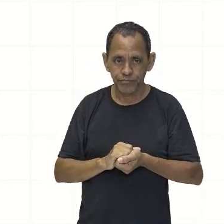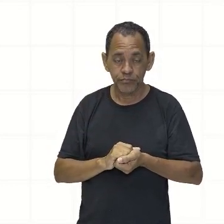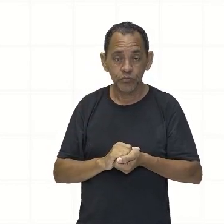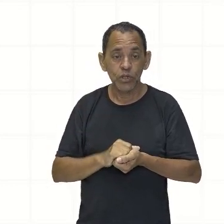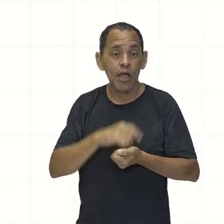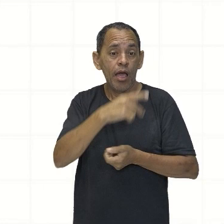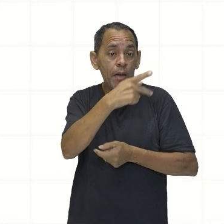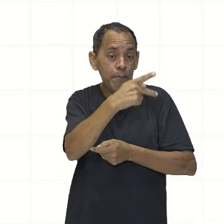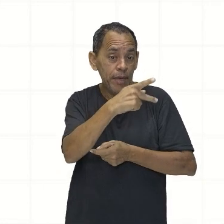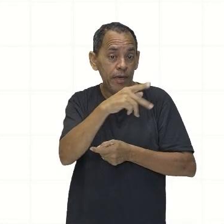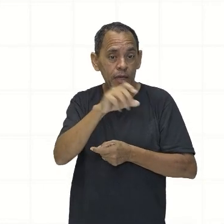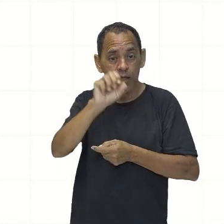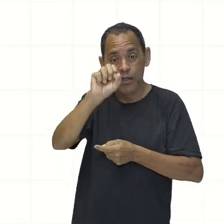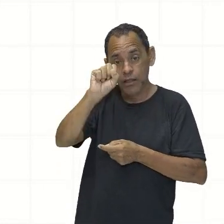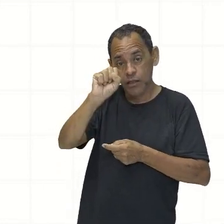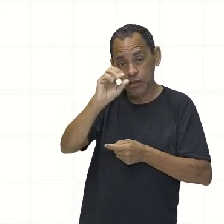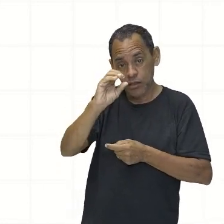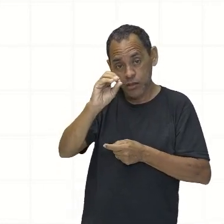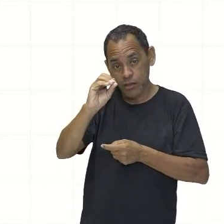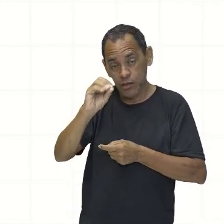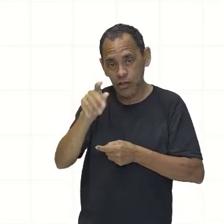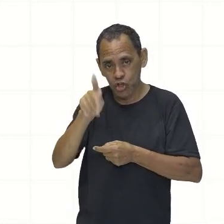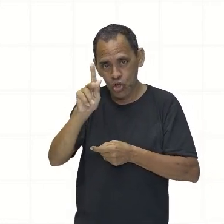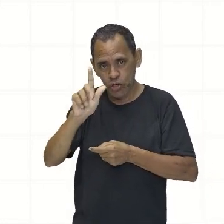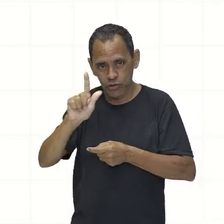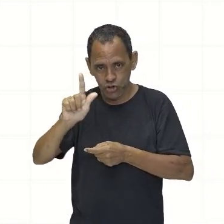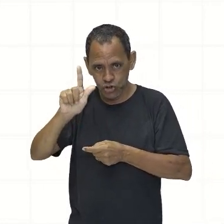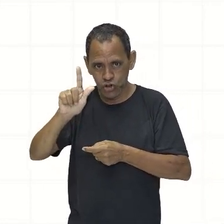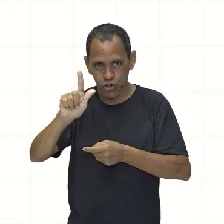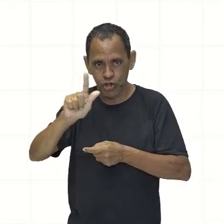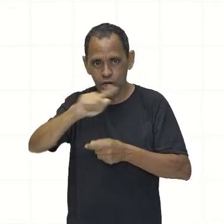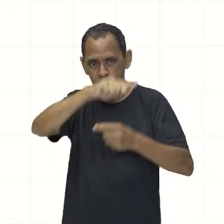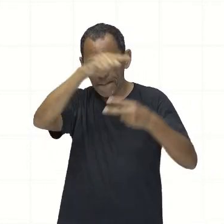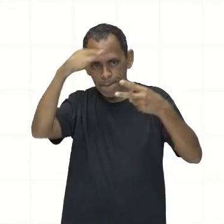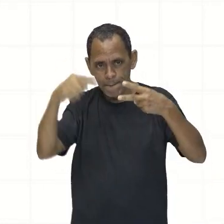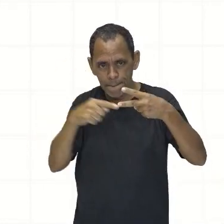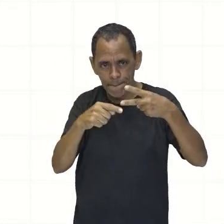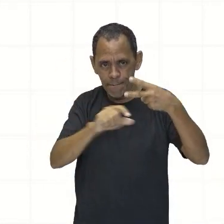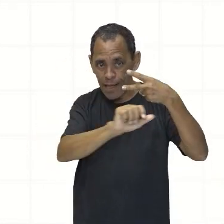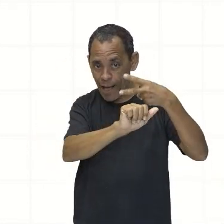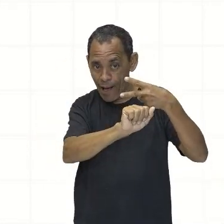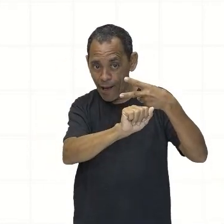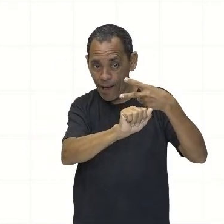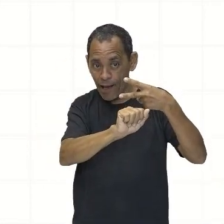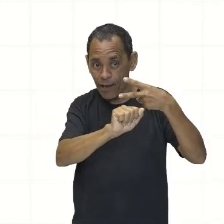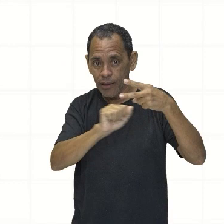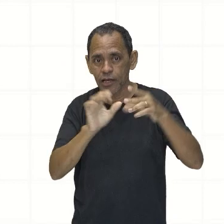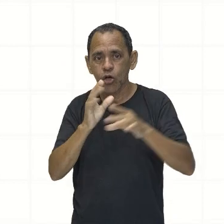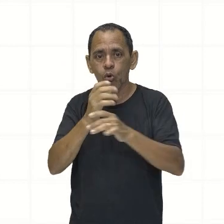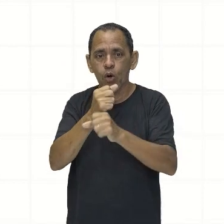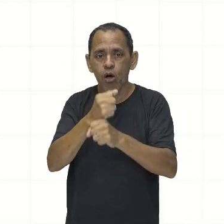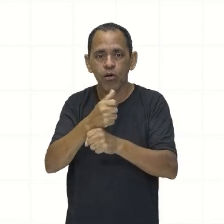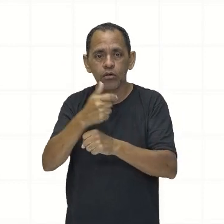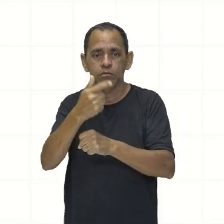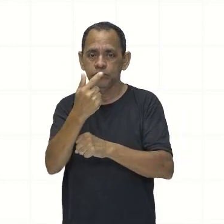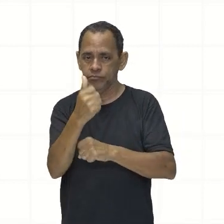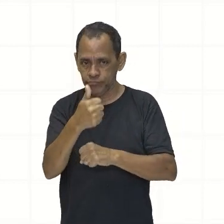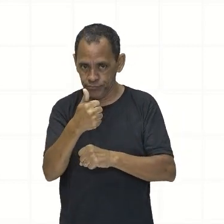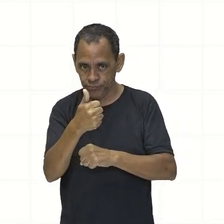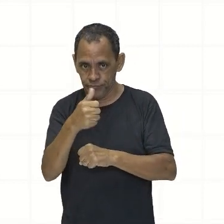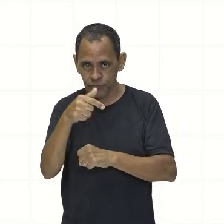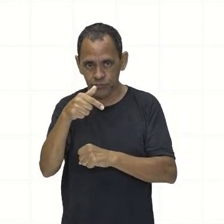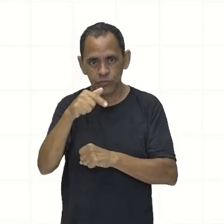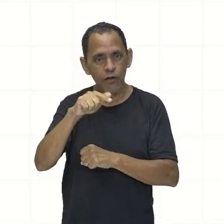é 1,70, beleza? Então, lembrando que o índice de